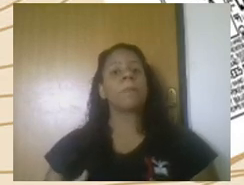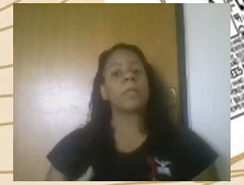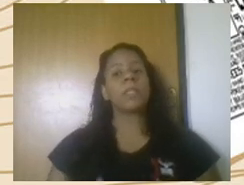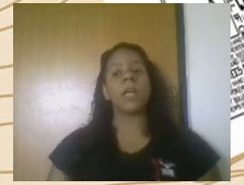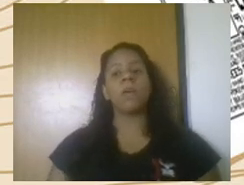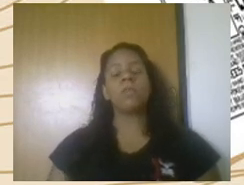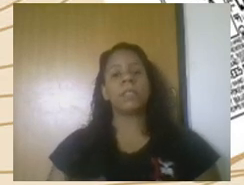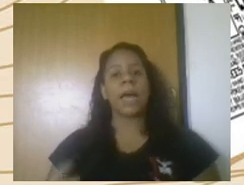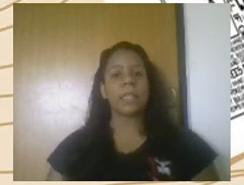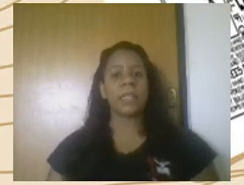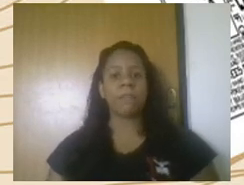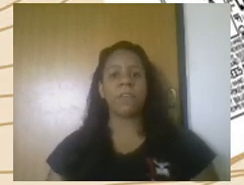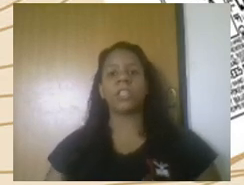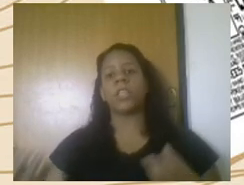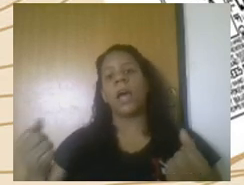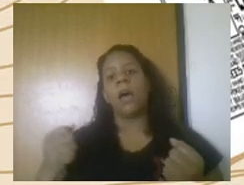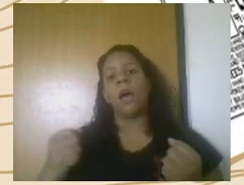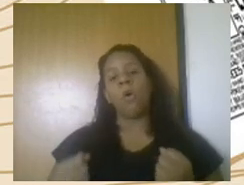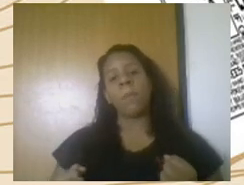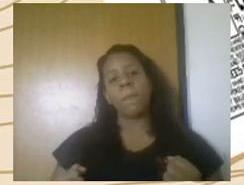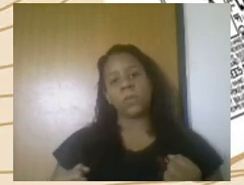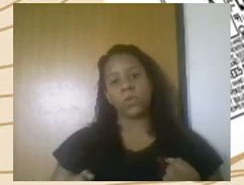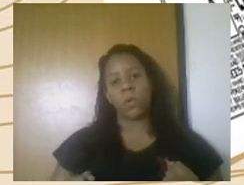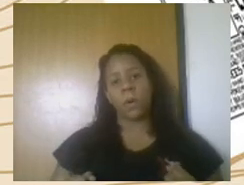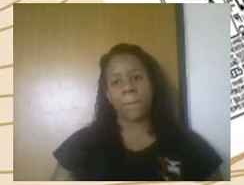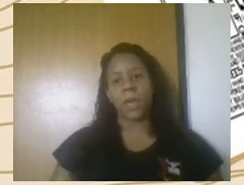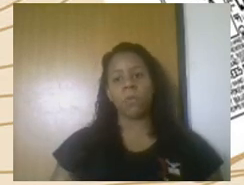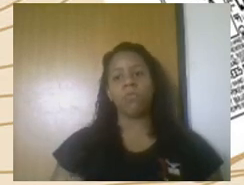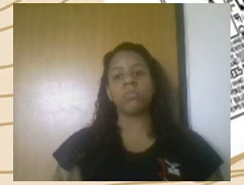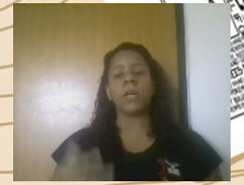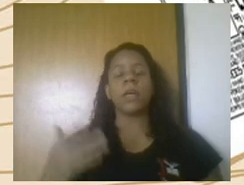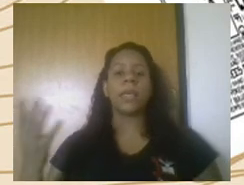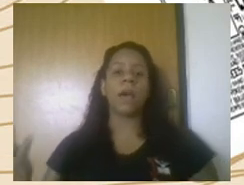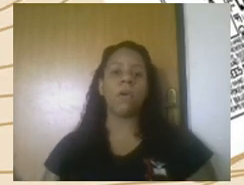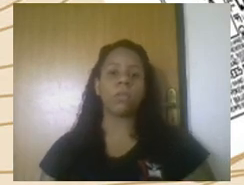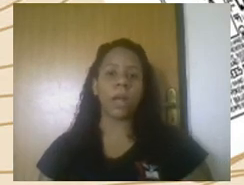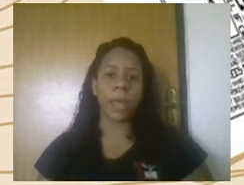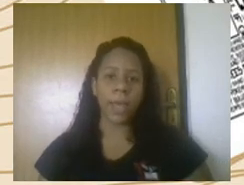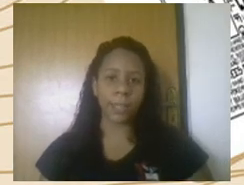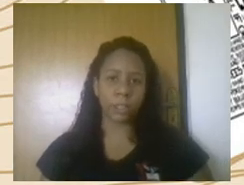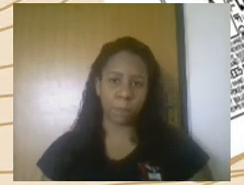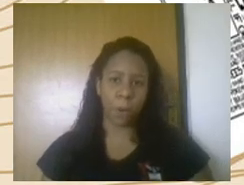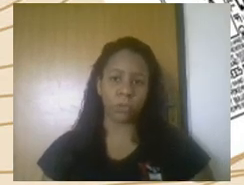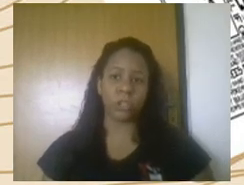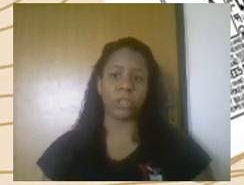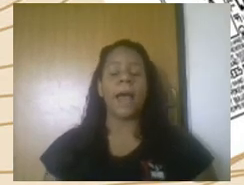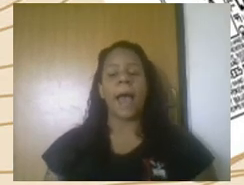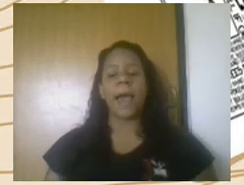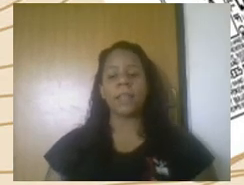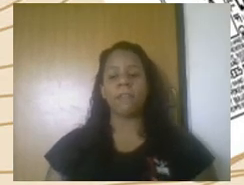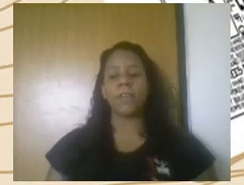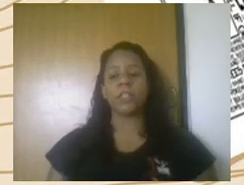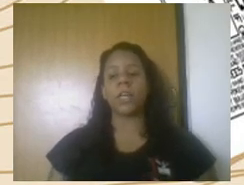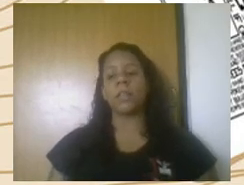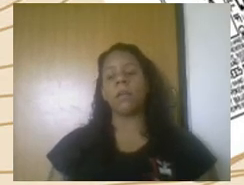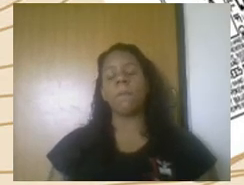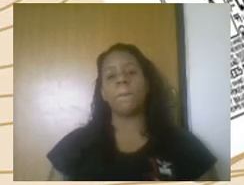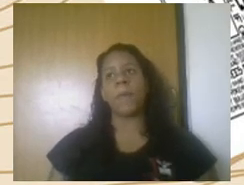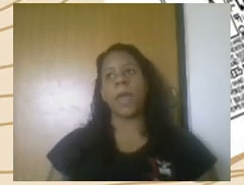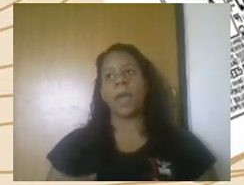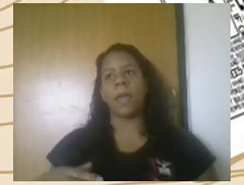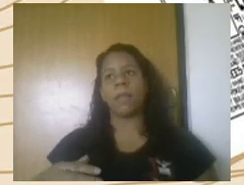presidente. Então, na entrevista, uma pessoa pergunta e a outra responde. A entrevista